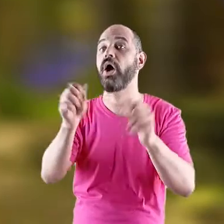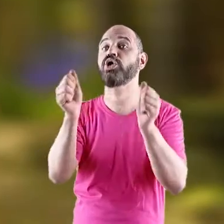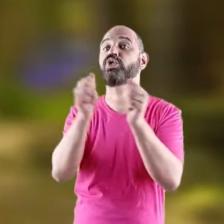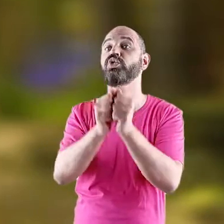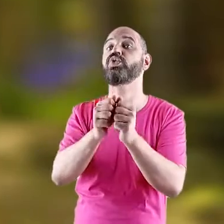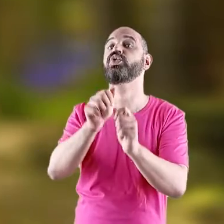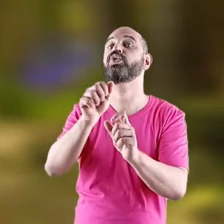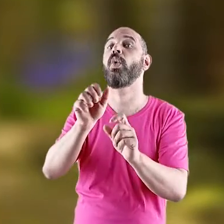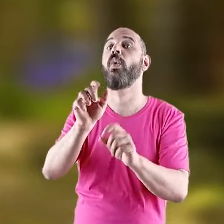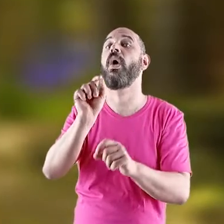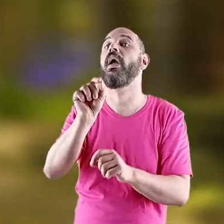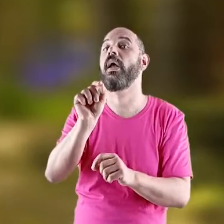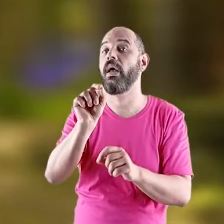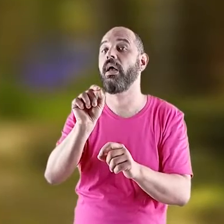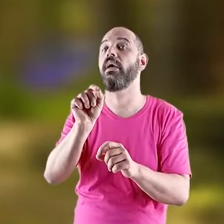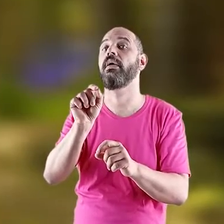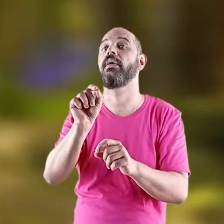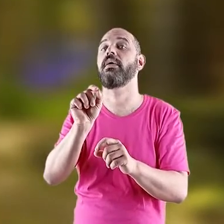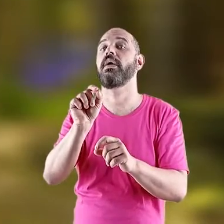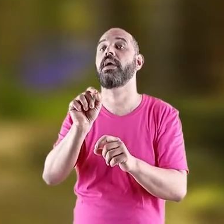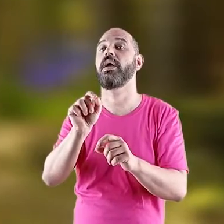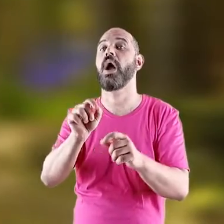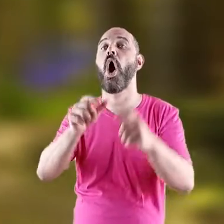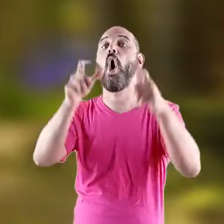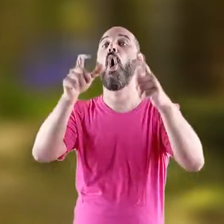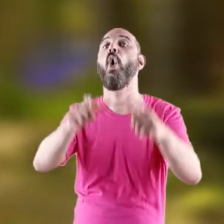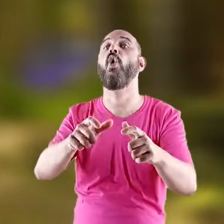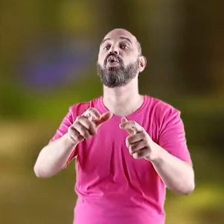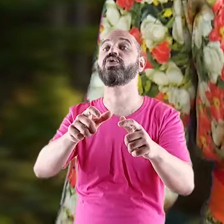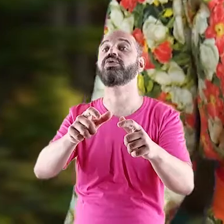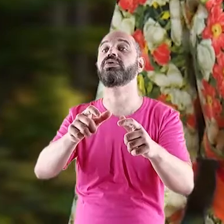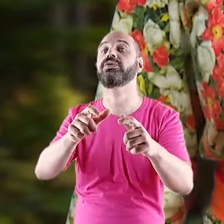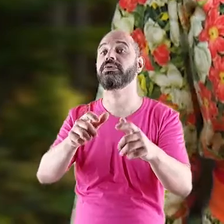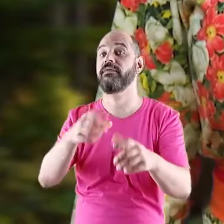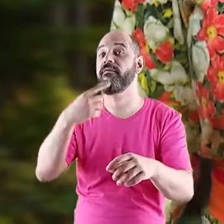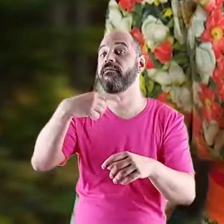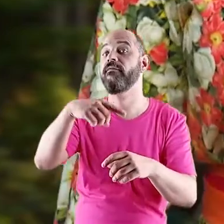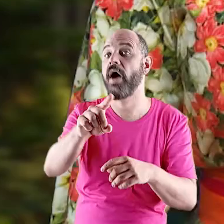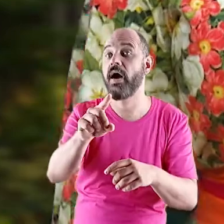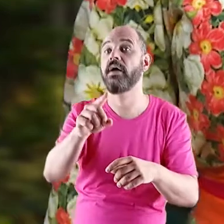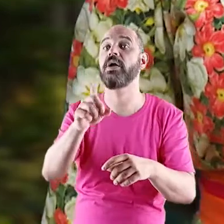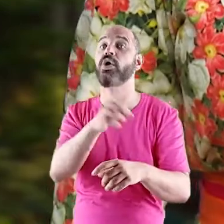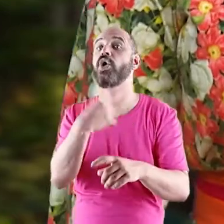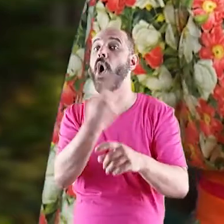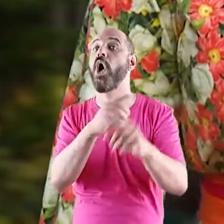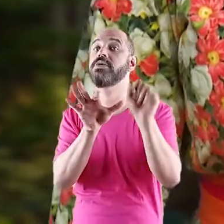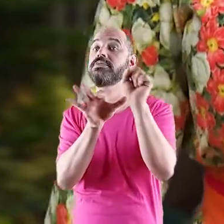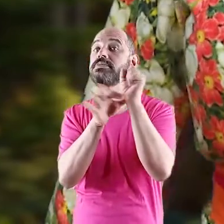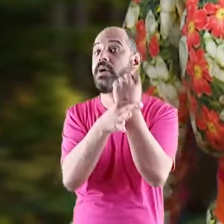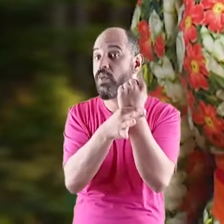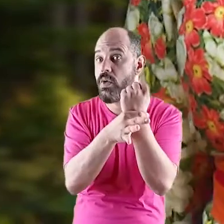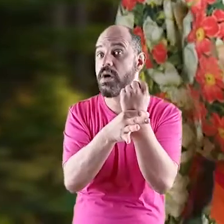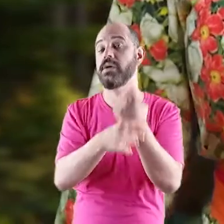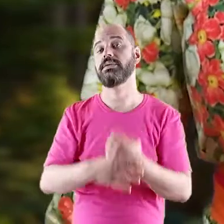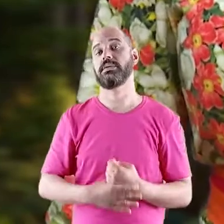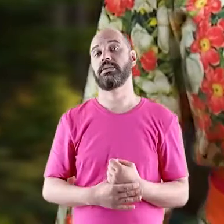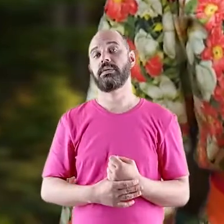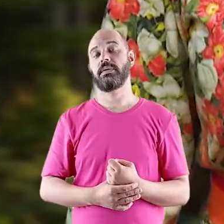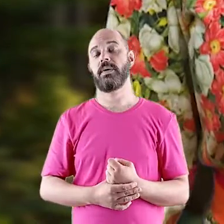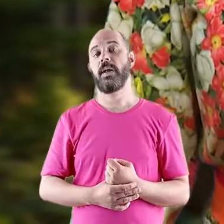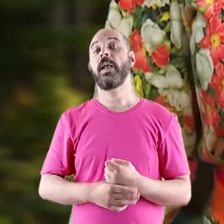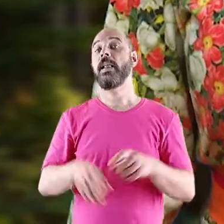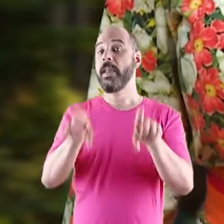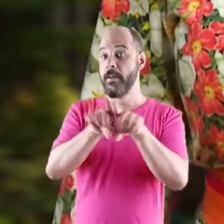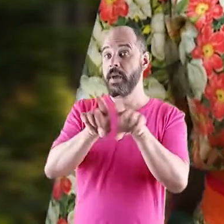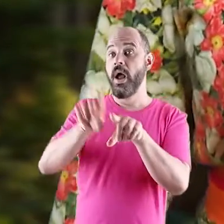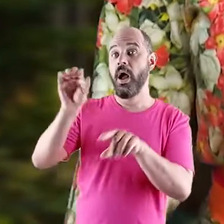com quem vamos conversar e onde vamos parar. Isso garante, Isa, a nossa segurança. E cabe